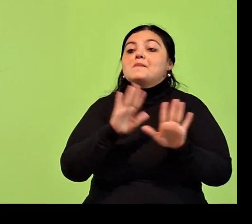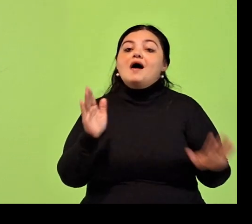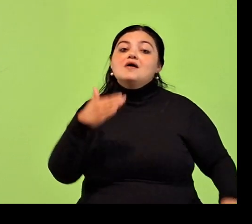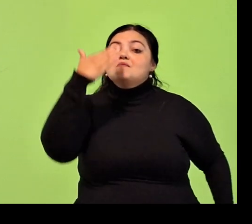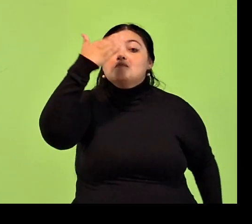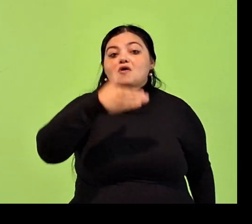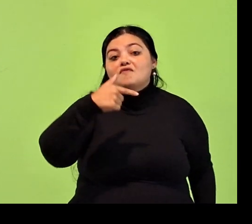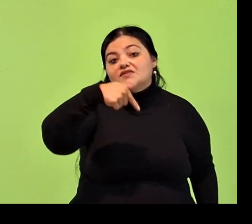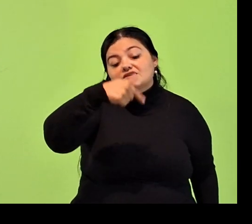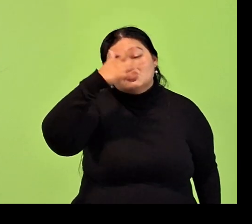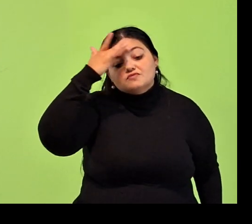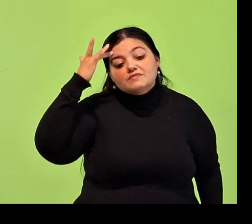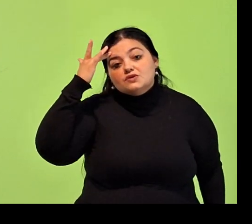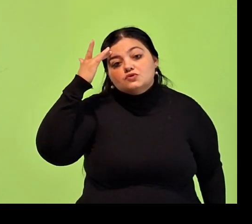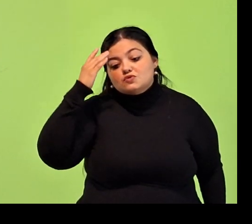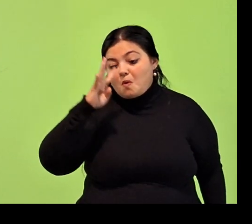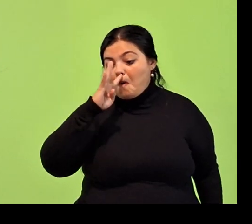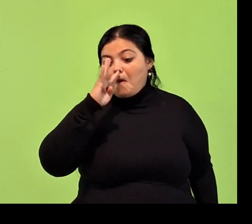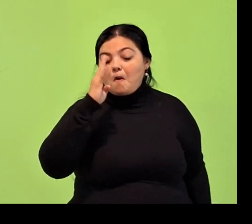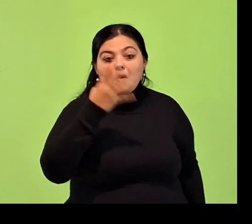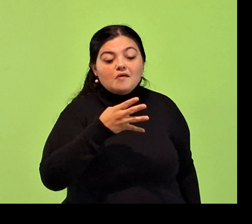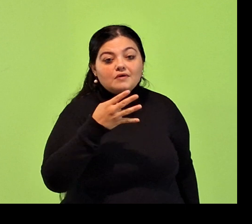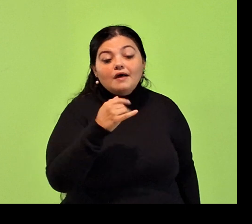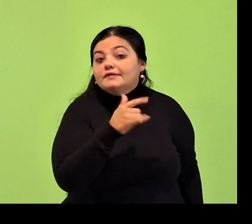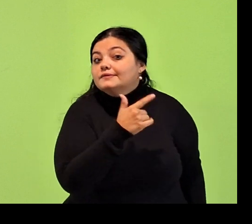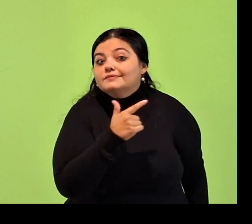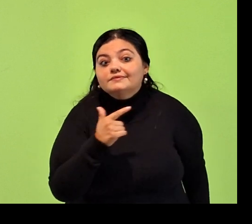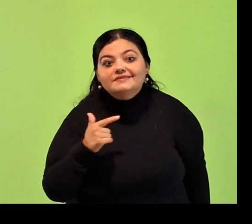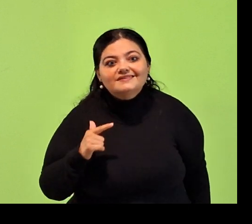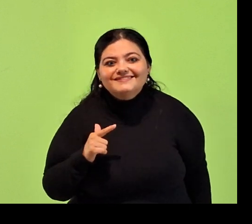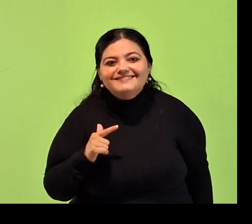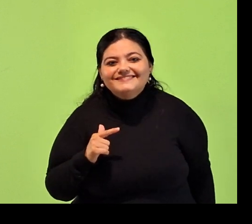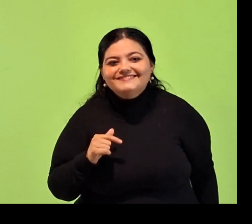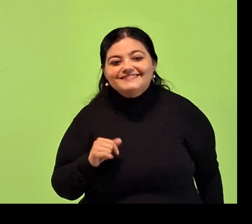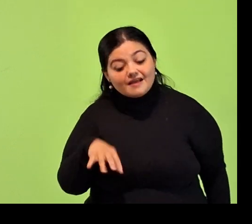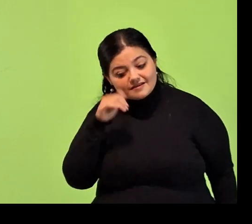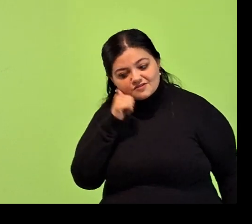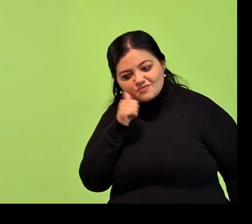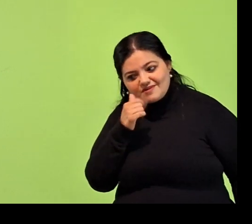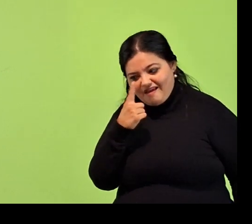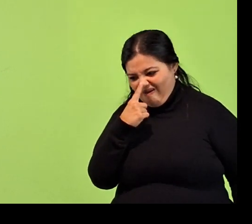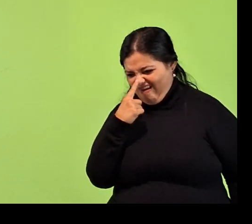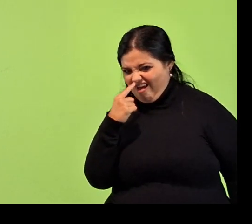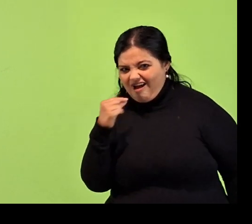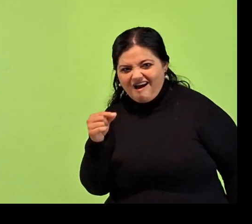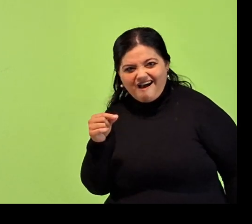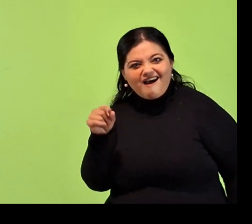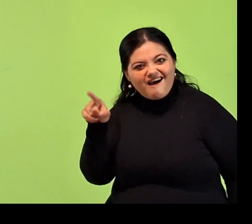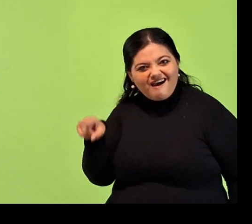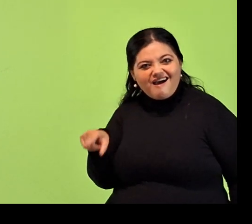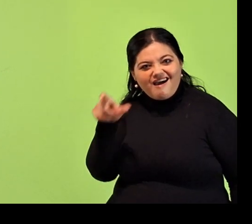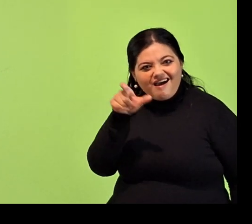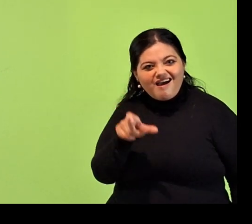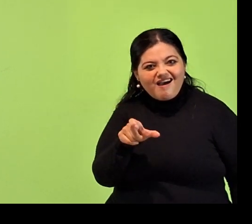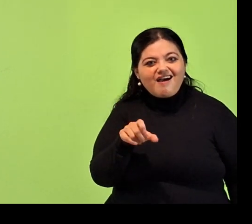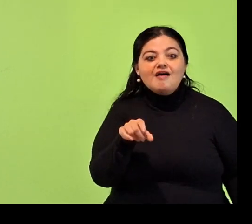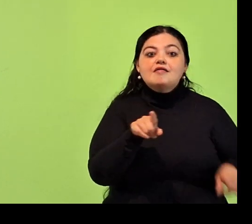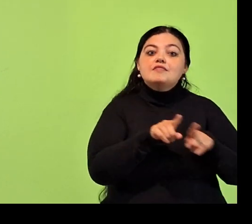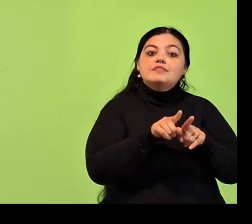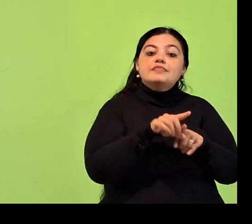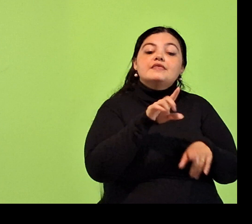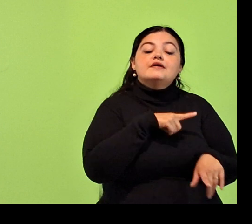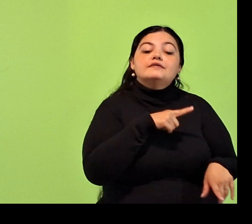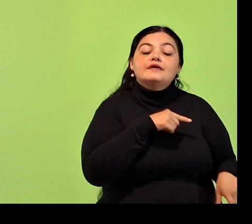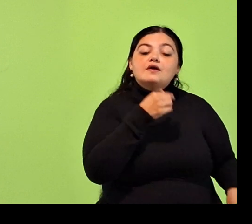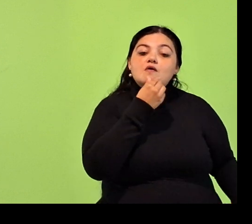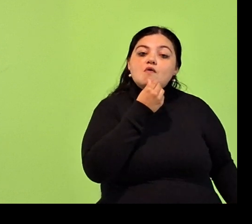acusadas, além das 2 mulheres chamadas de bruxas e dos 3 homens, um artesão, um jogador de búzios da Umbanda